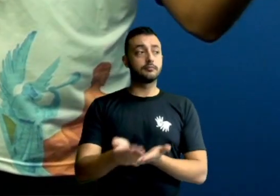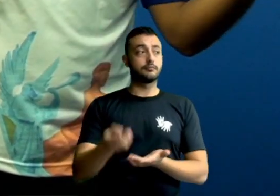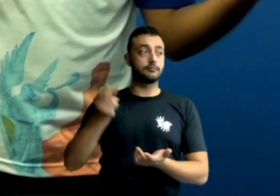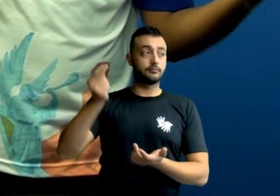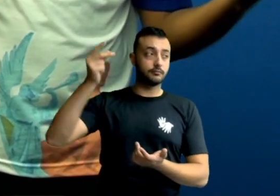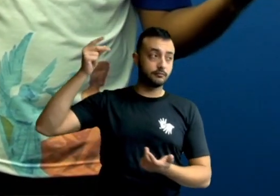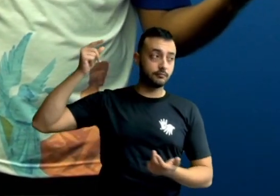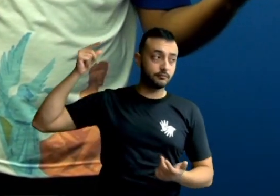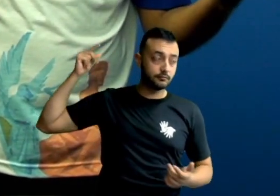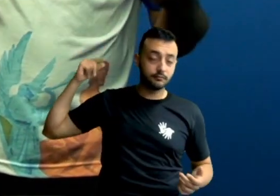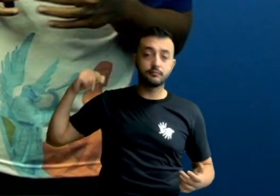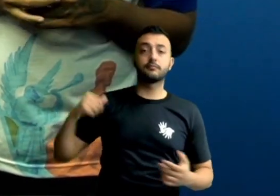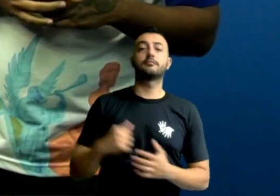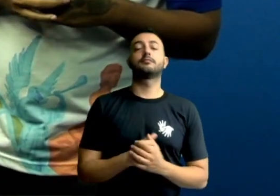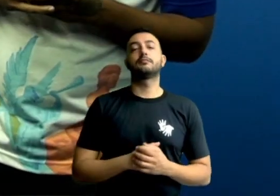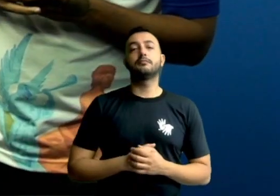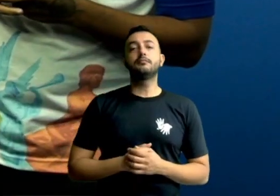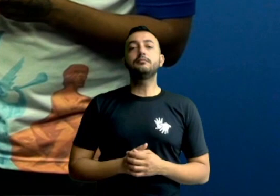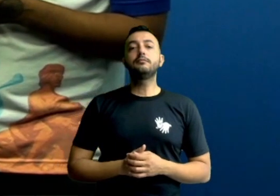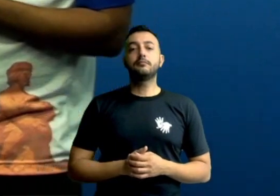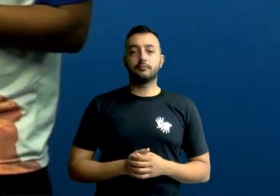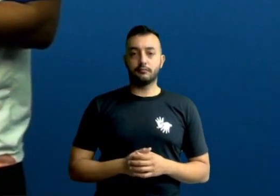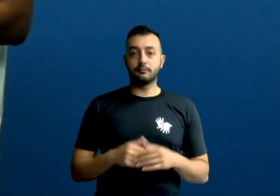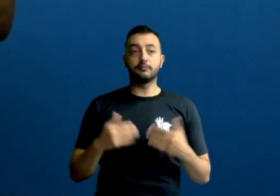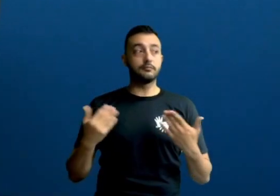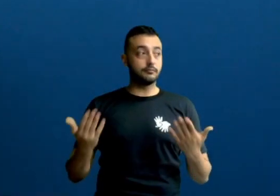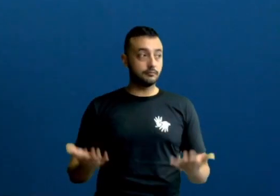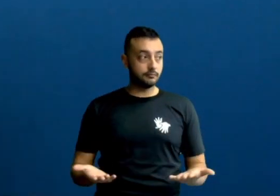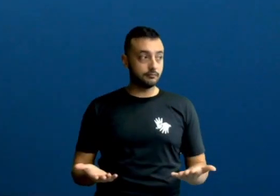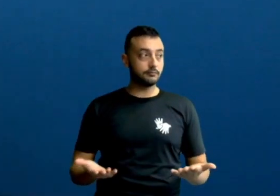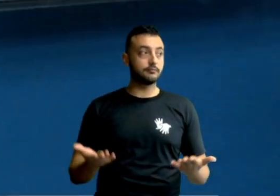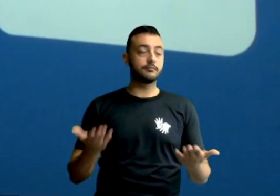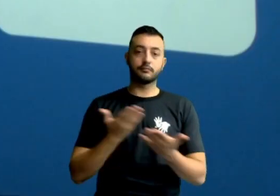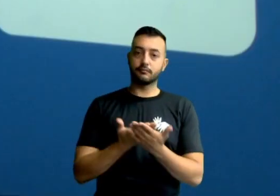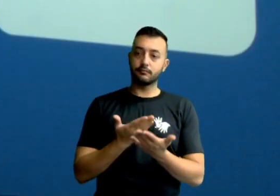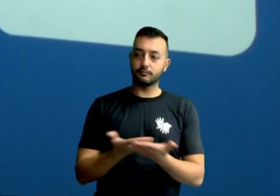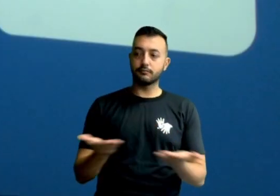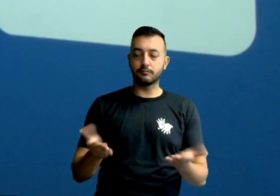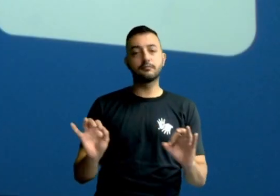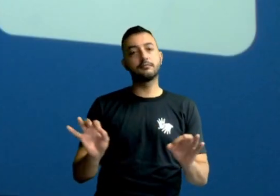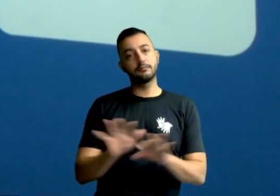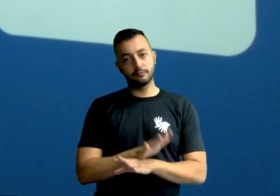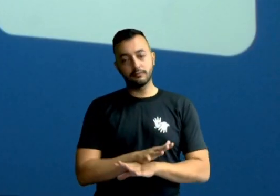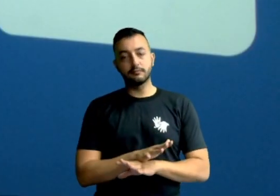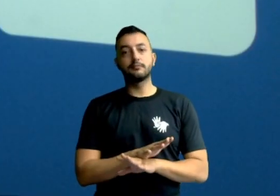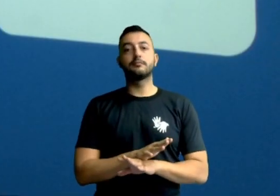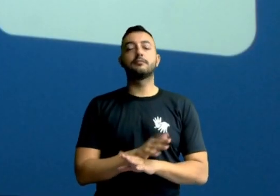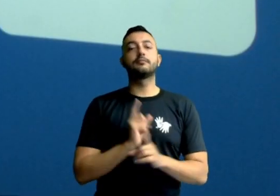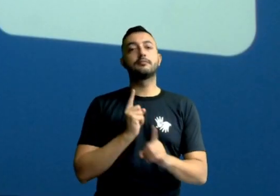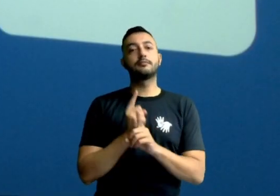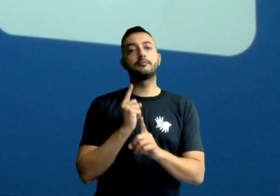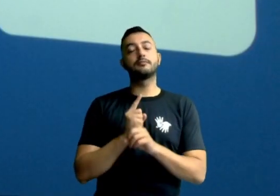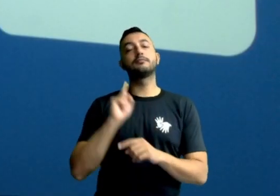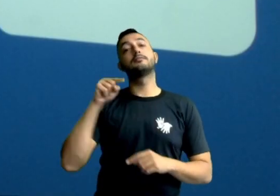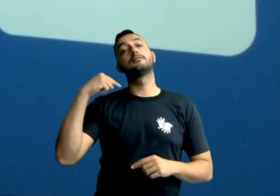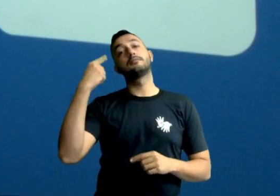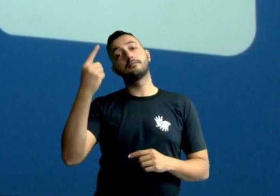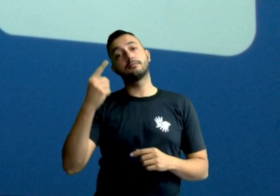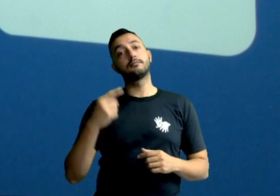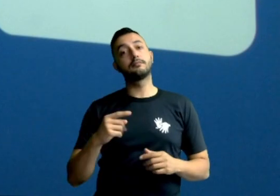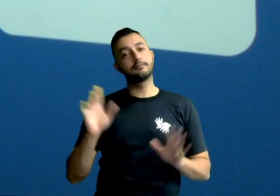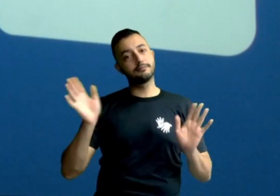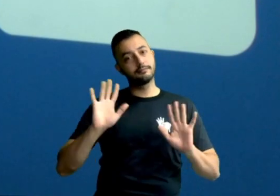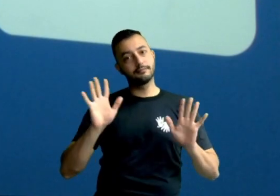tempos remotos certo pois bem pessoal Essa foi a nossa aula de hoje e e nos encontramos no próximo